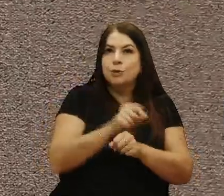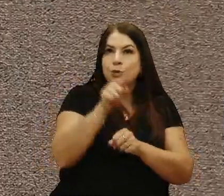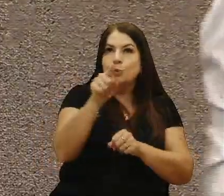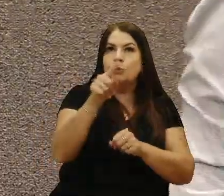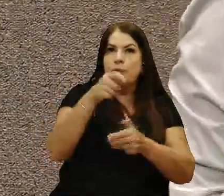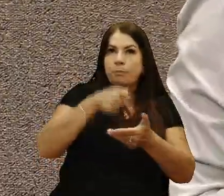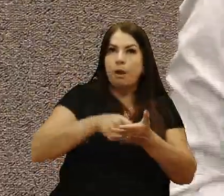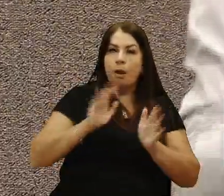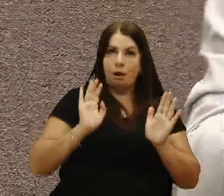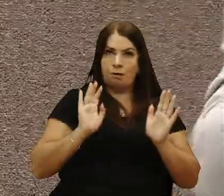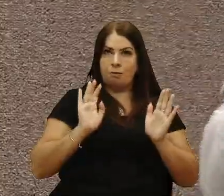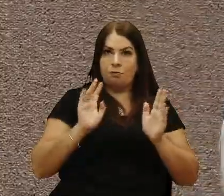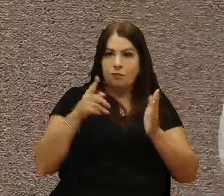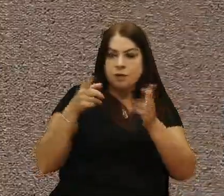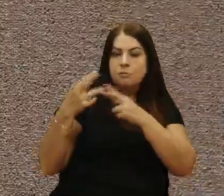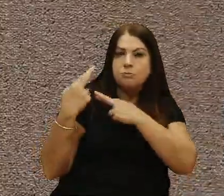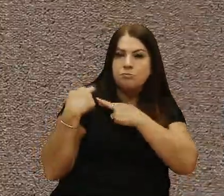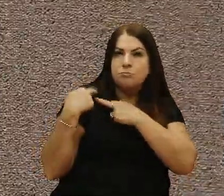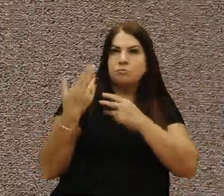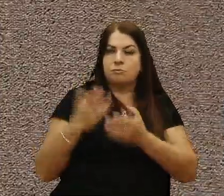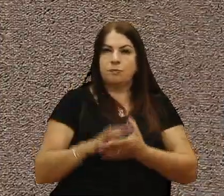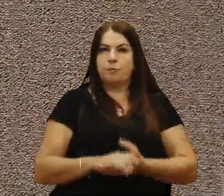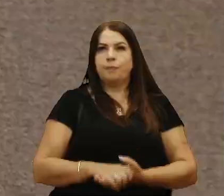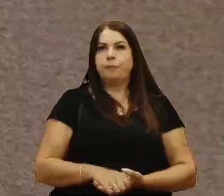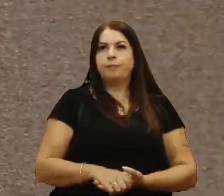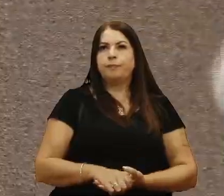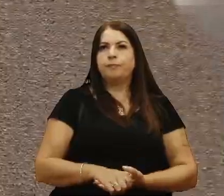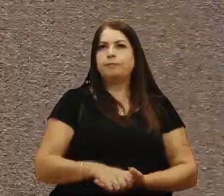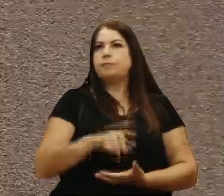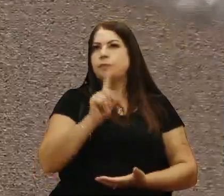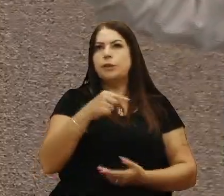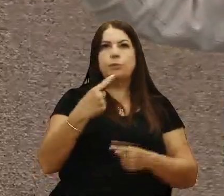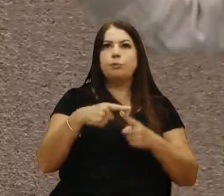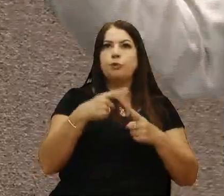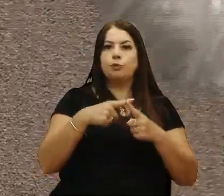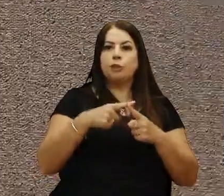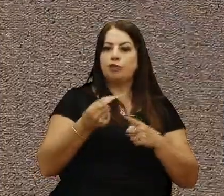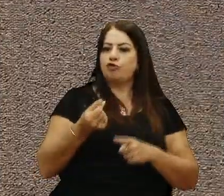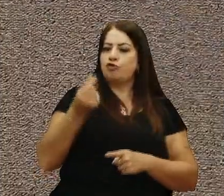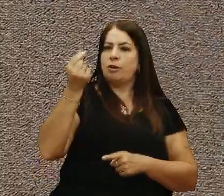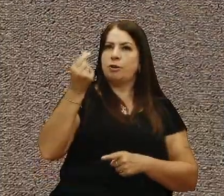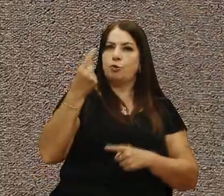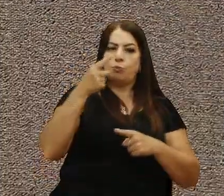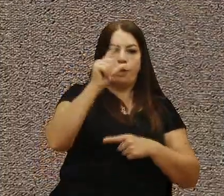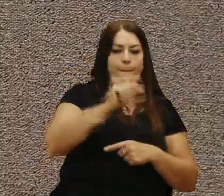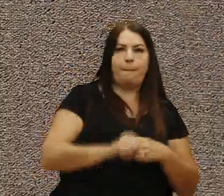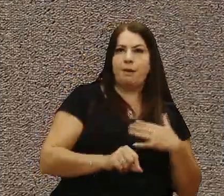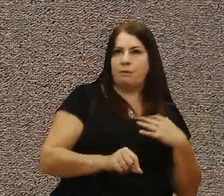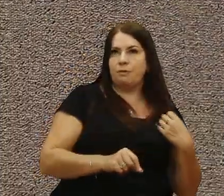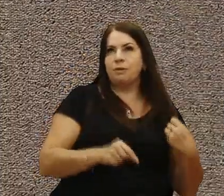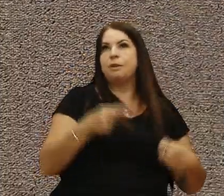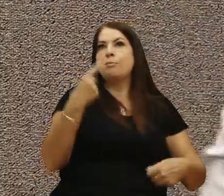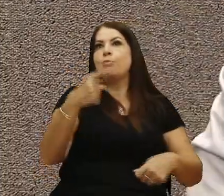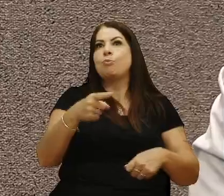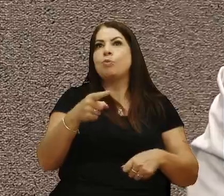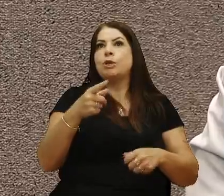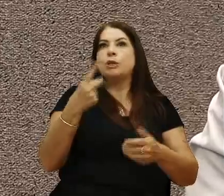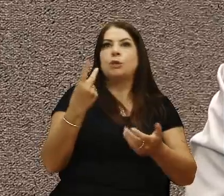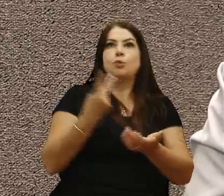vai pagar. Tu vai ser responsabilizado. Não é porque tu tem mais ou porque tu tem menos, é porque tu